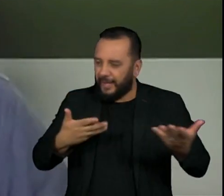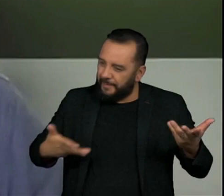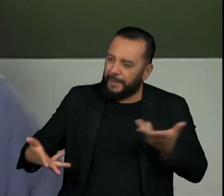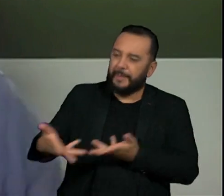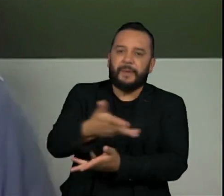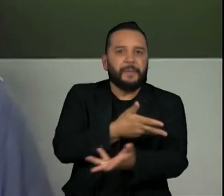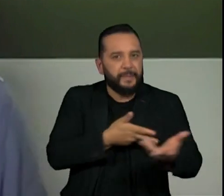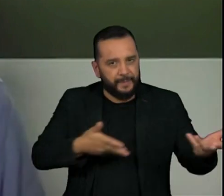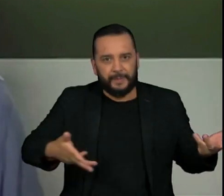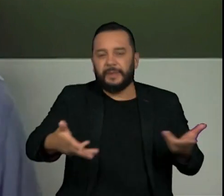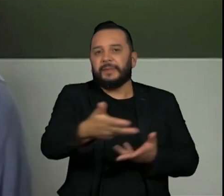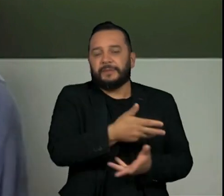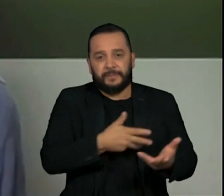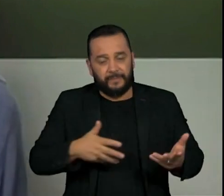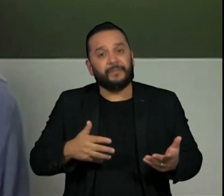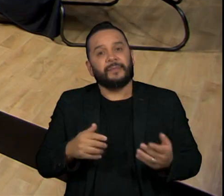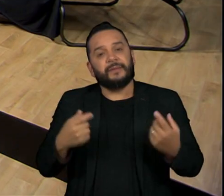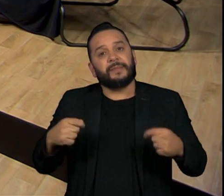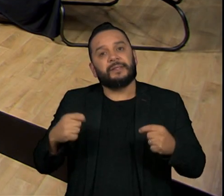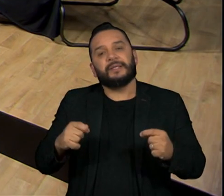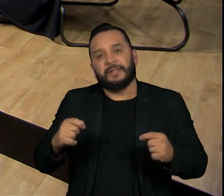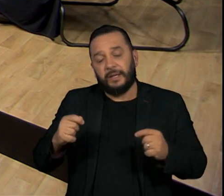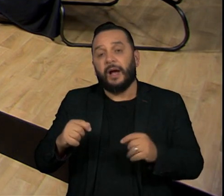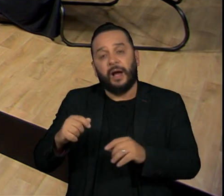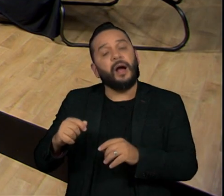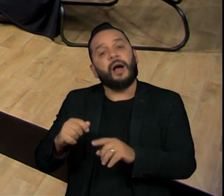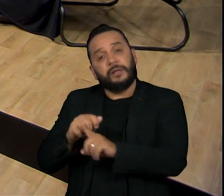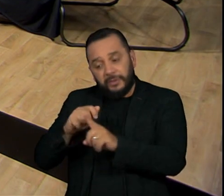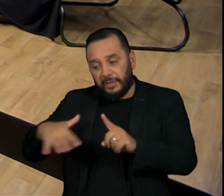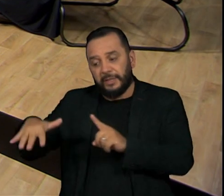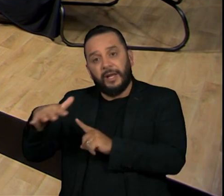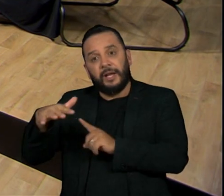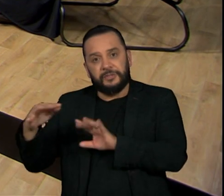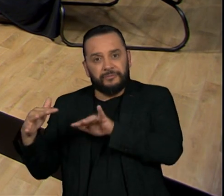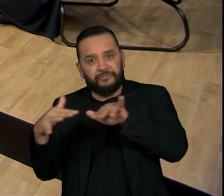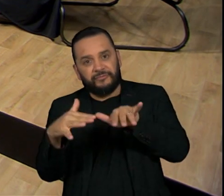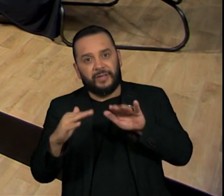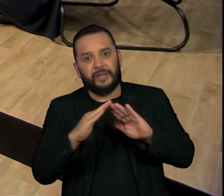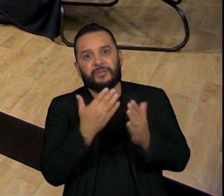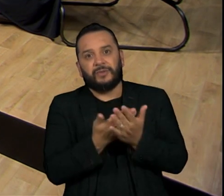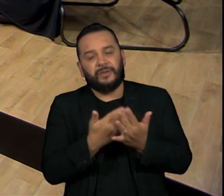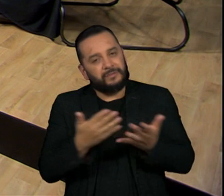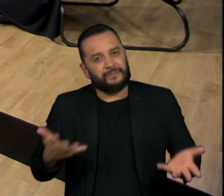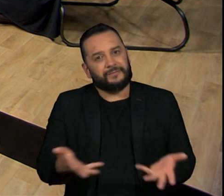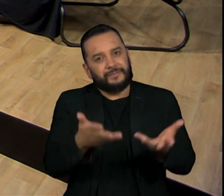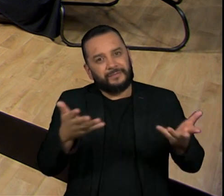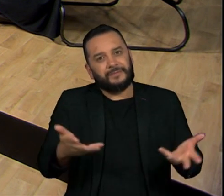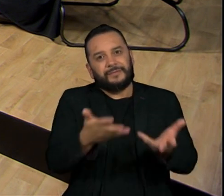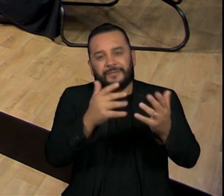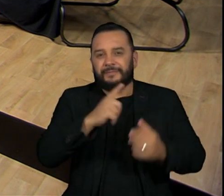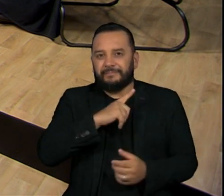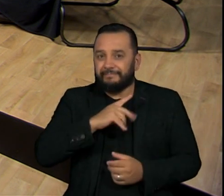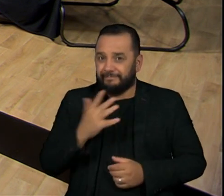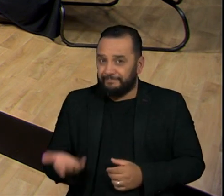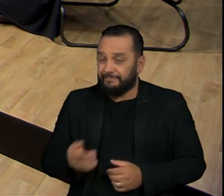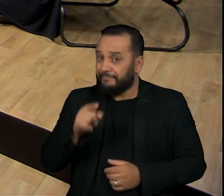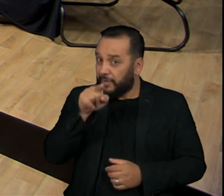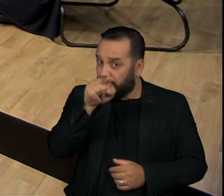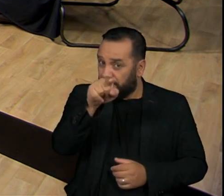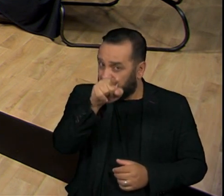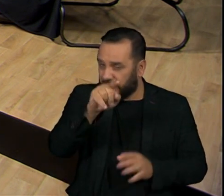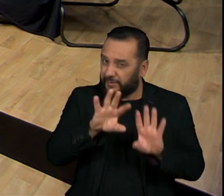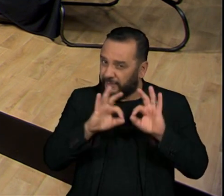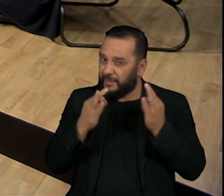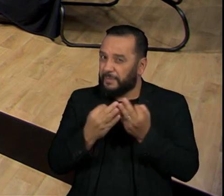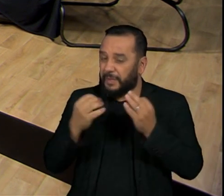viver isso e receber a valorização das pessoas em volta. Então, neste momento, se como família você está